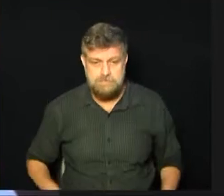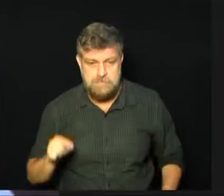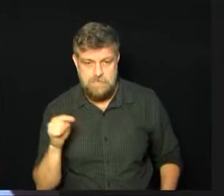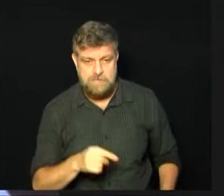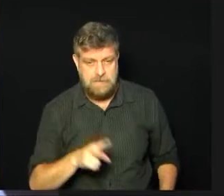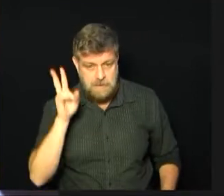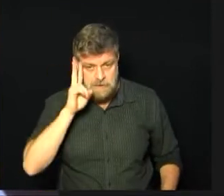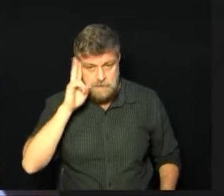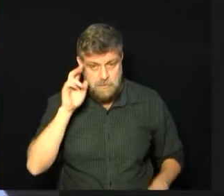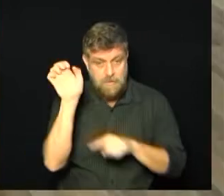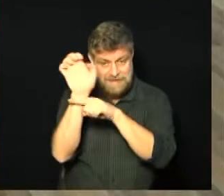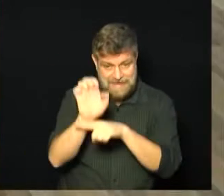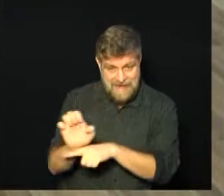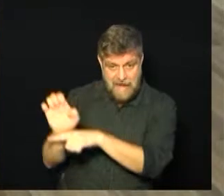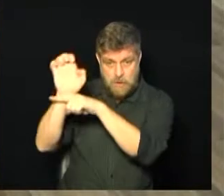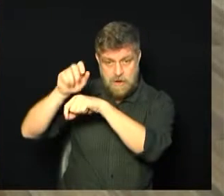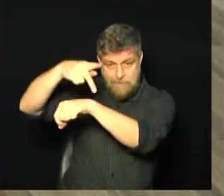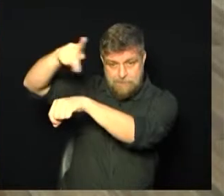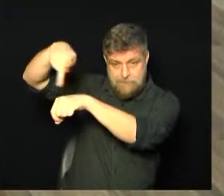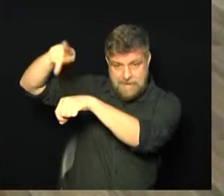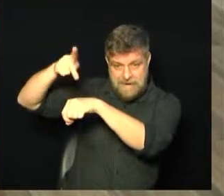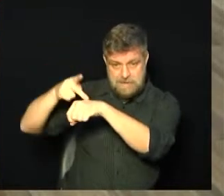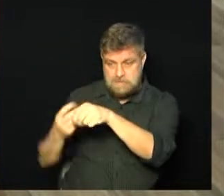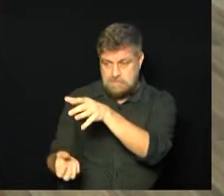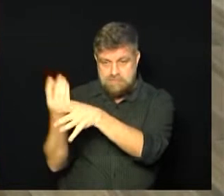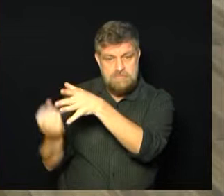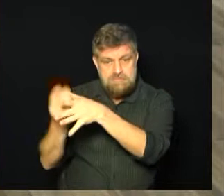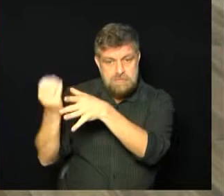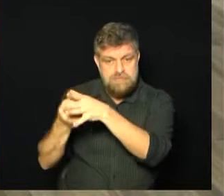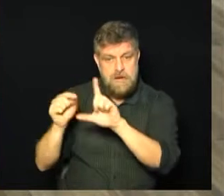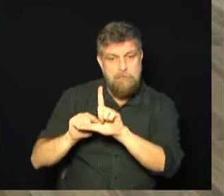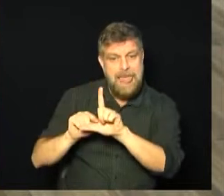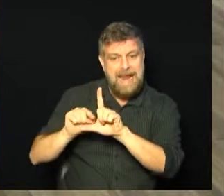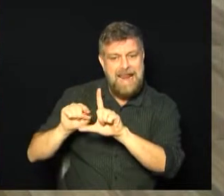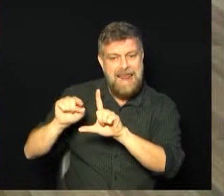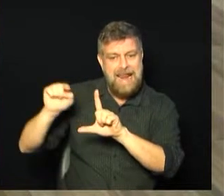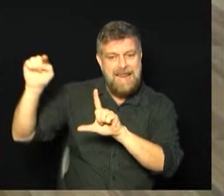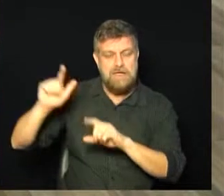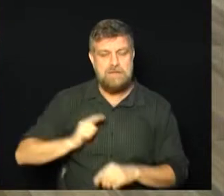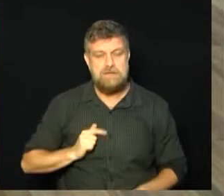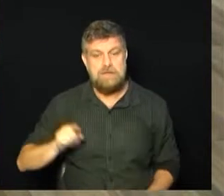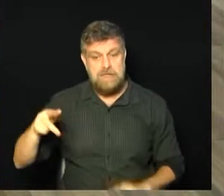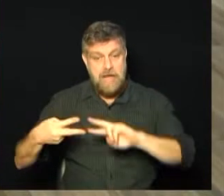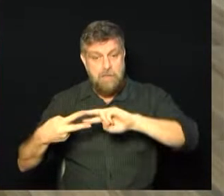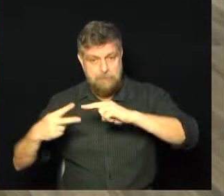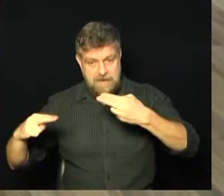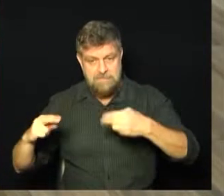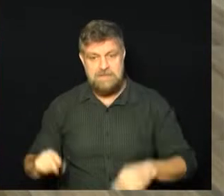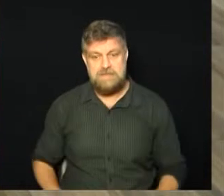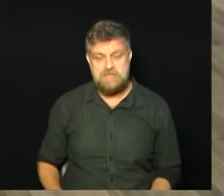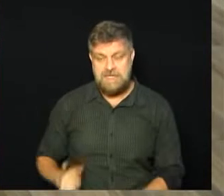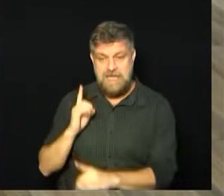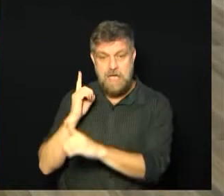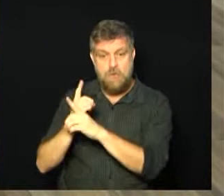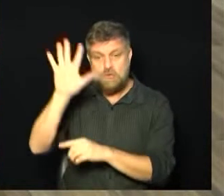mencionar, inclusive, a Europa, a gente está falando de um novo surto, e, inclusive, cientistas alertam para uma variante descoberta lá em Botsuana, na